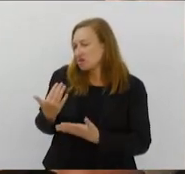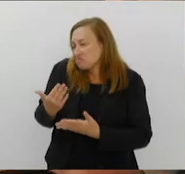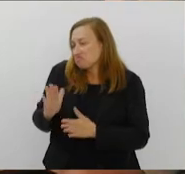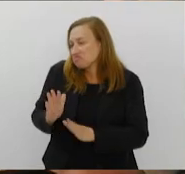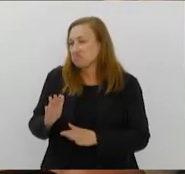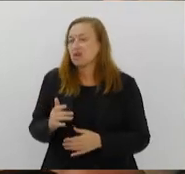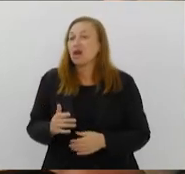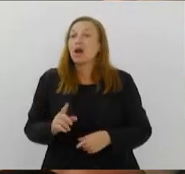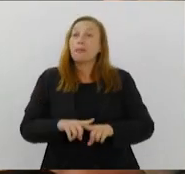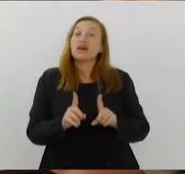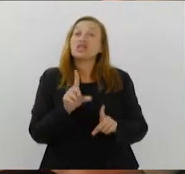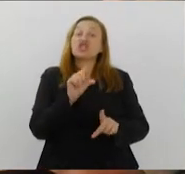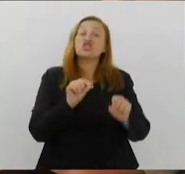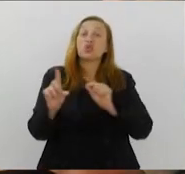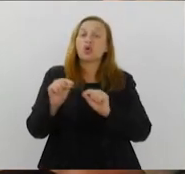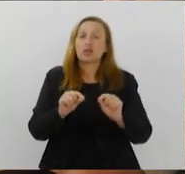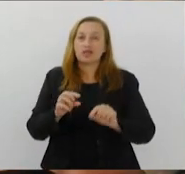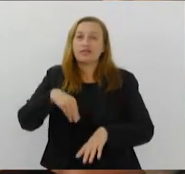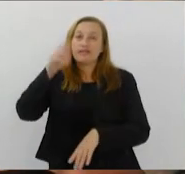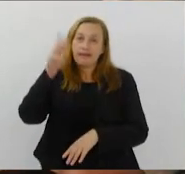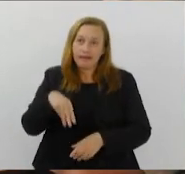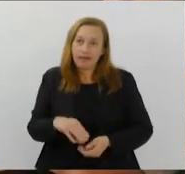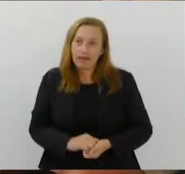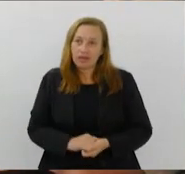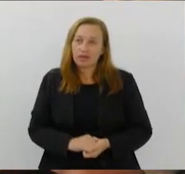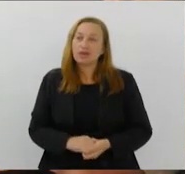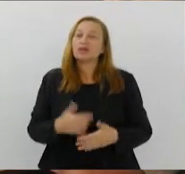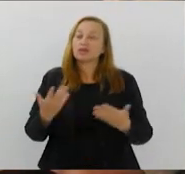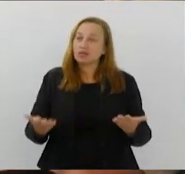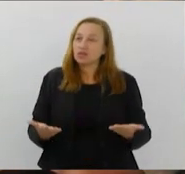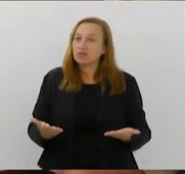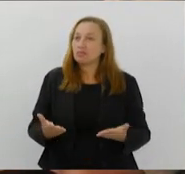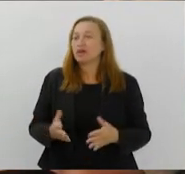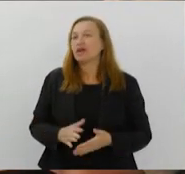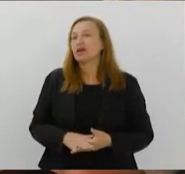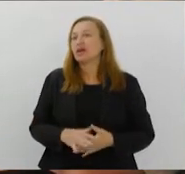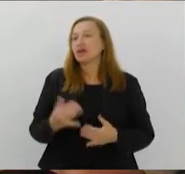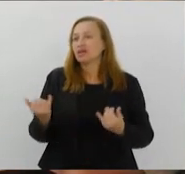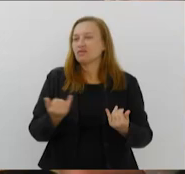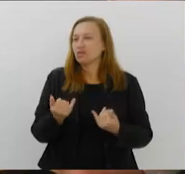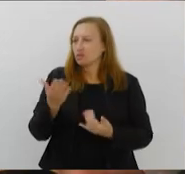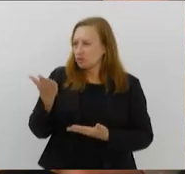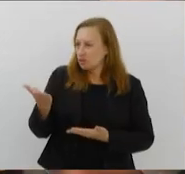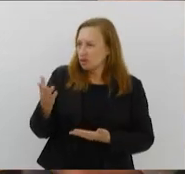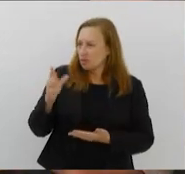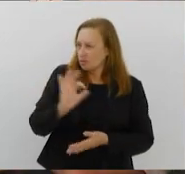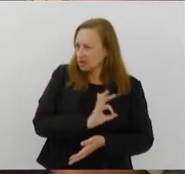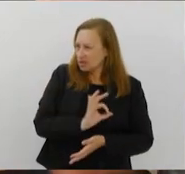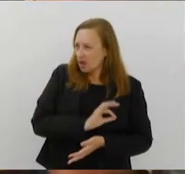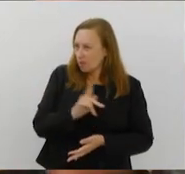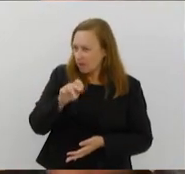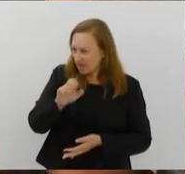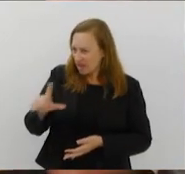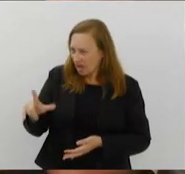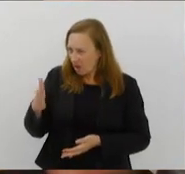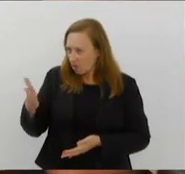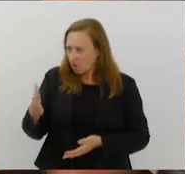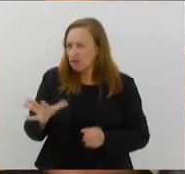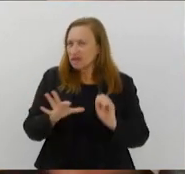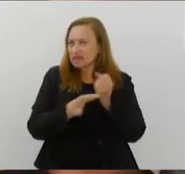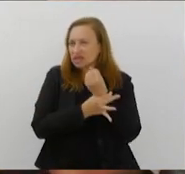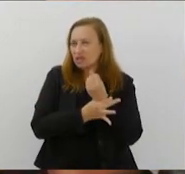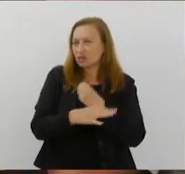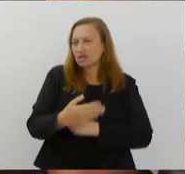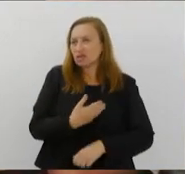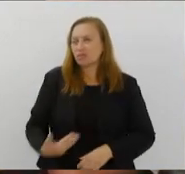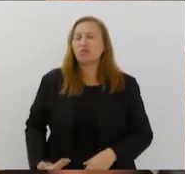quem vai morrer. E aí a gente pega os índices, a senhora é policial penal, né? Pelo que eu vi, a gente pega os índices de segurança pública